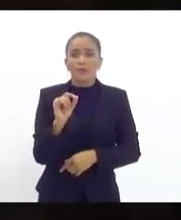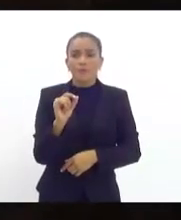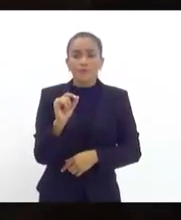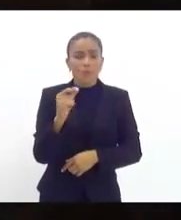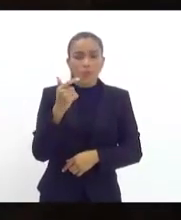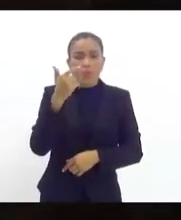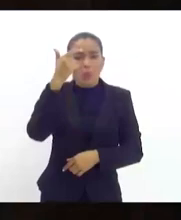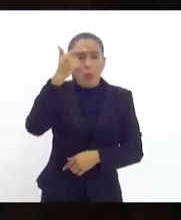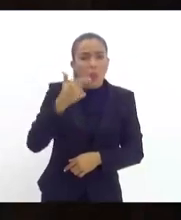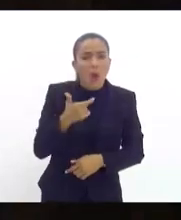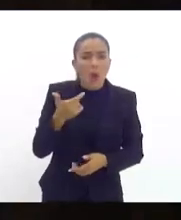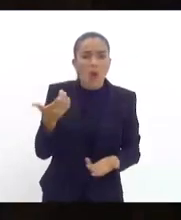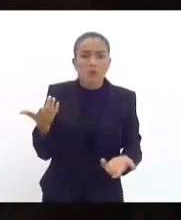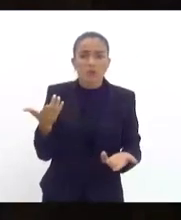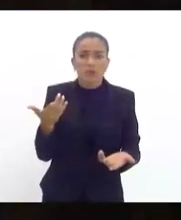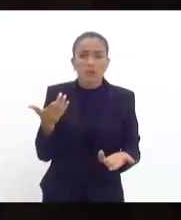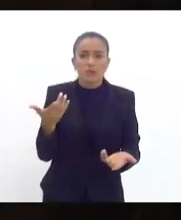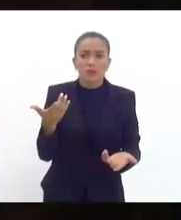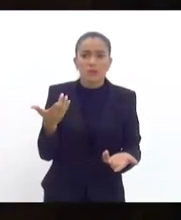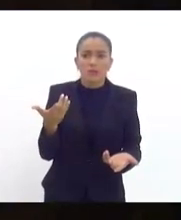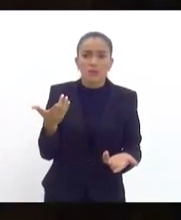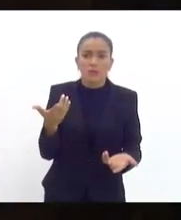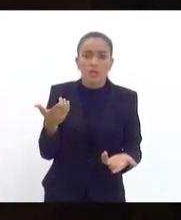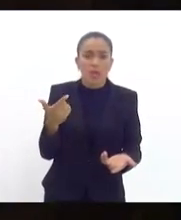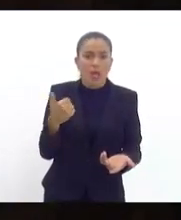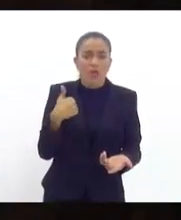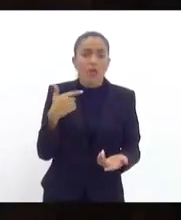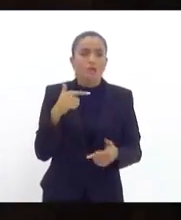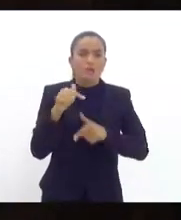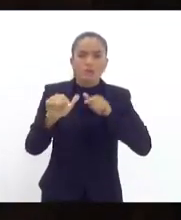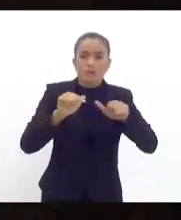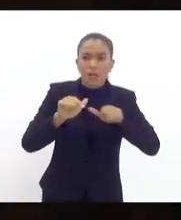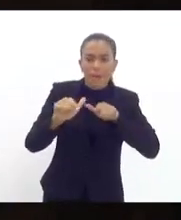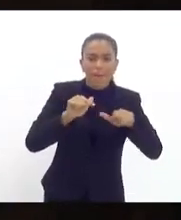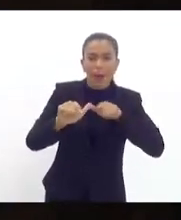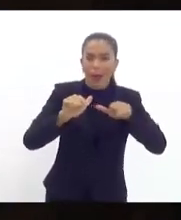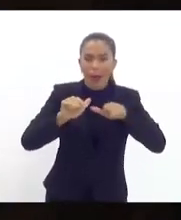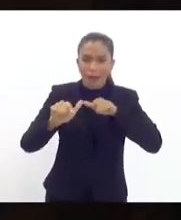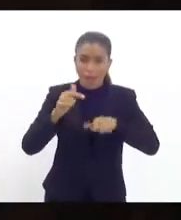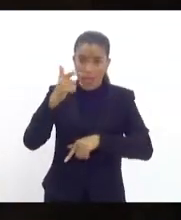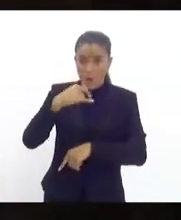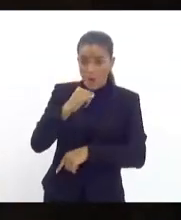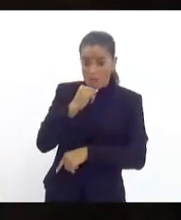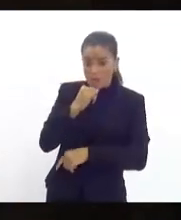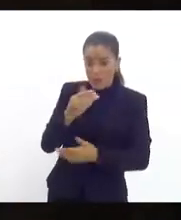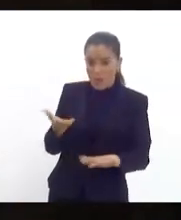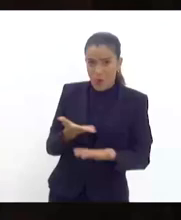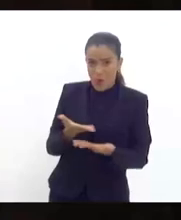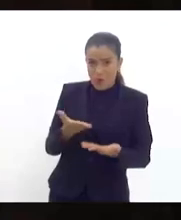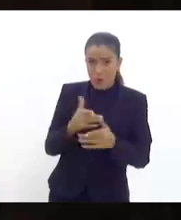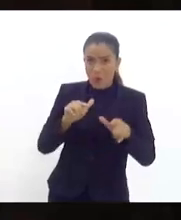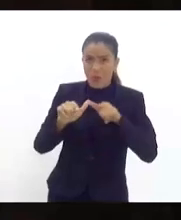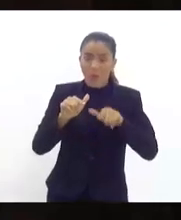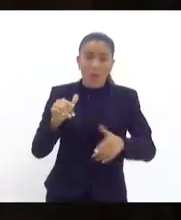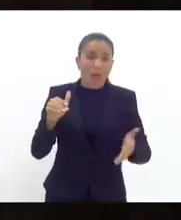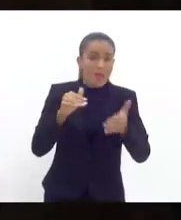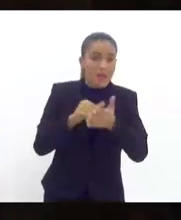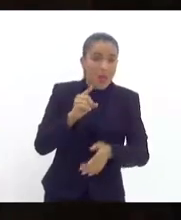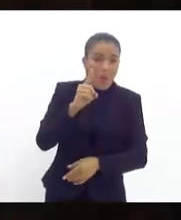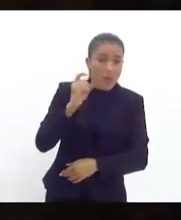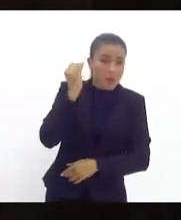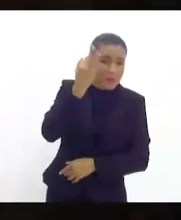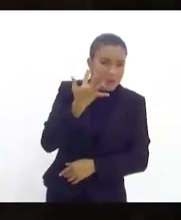sacripantas né quer dizer a gente é o culpado por trabalhar Eu por exemplo tô aqui hoje eu trabalhei até uma hora da manhã